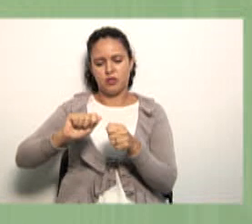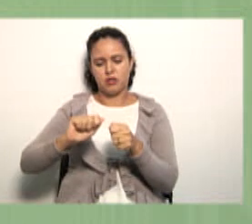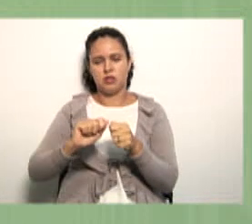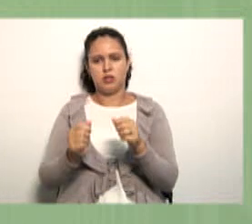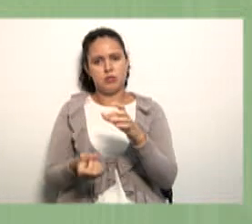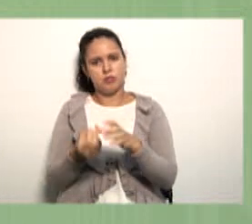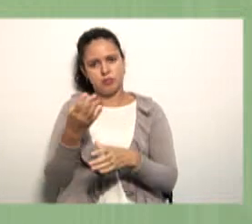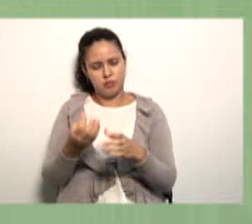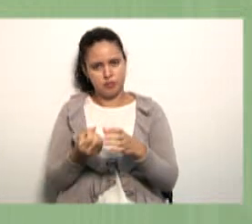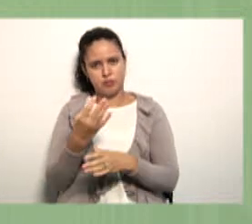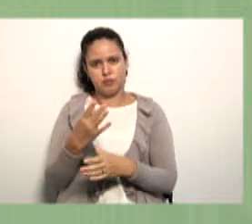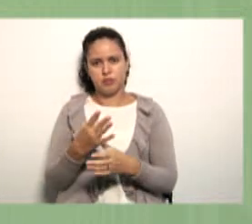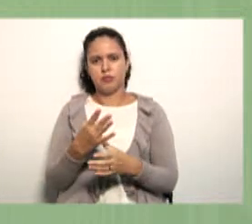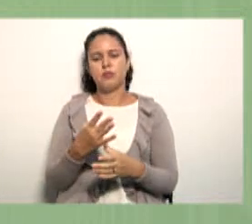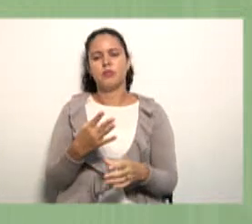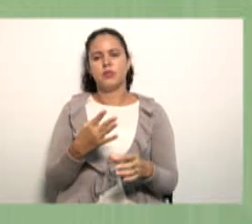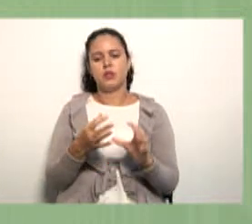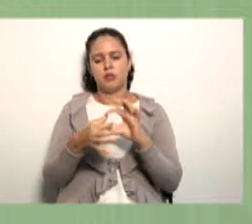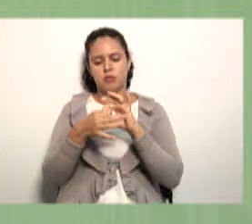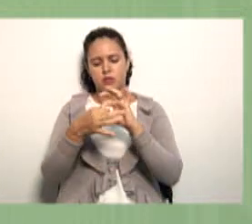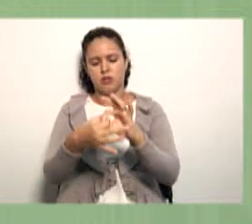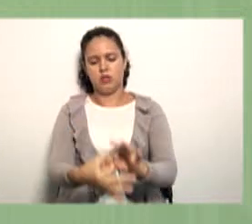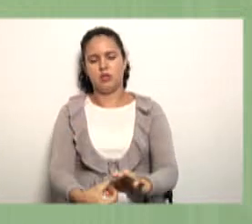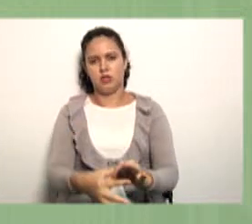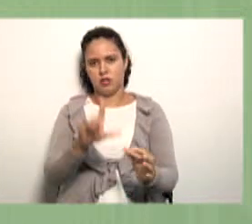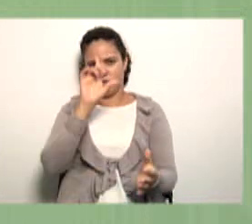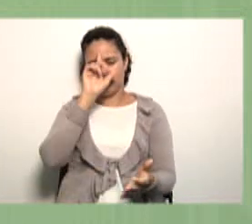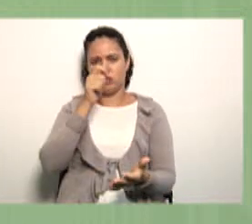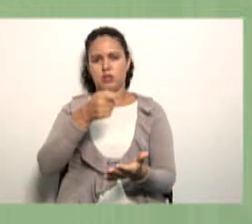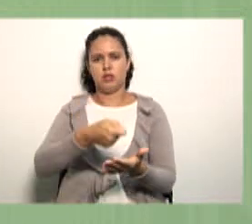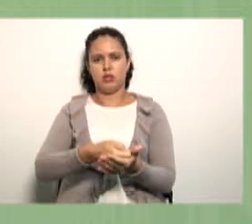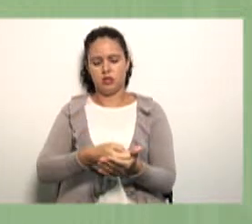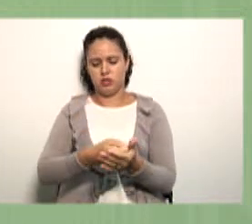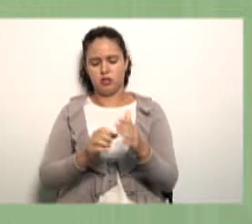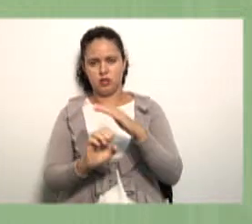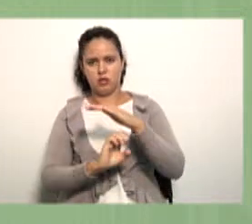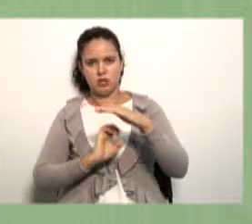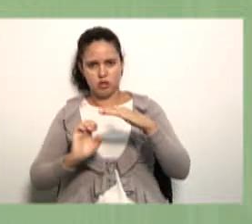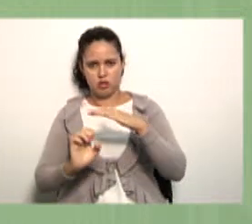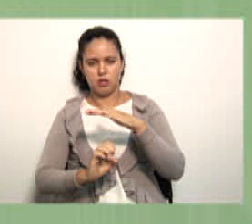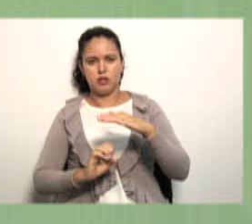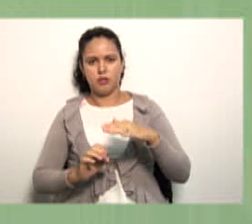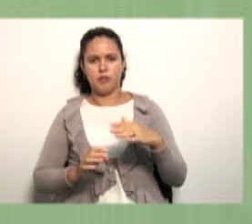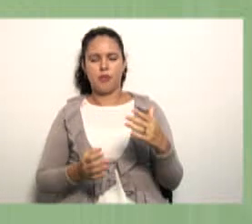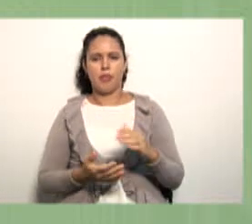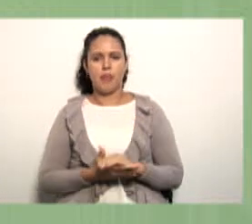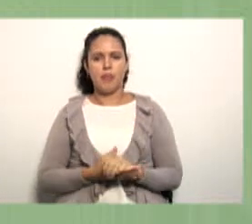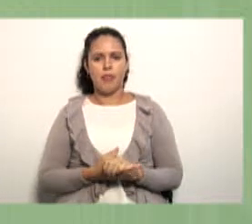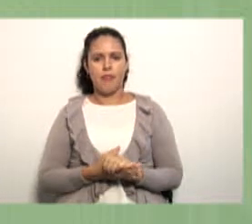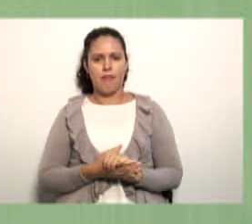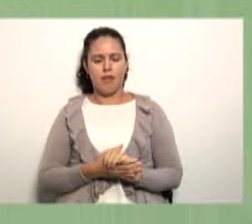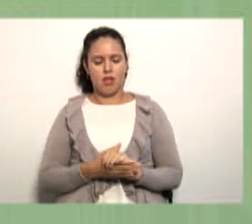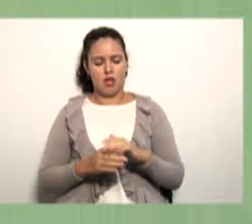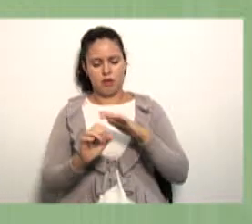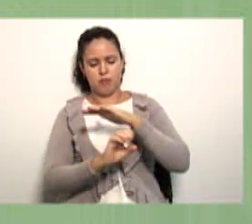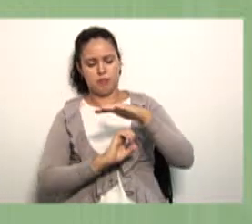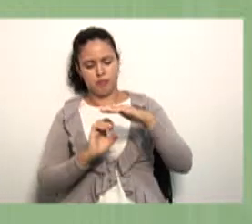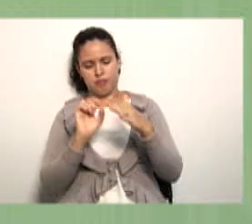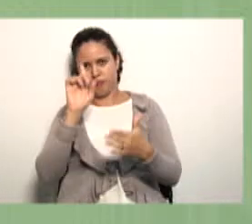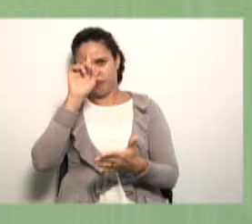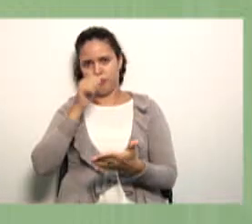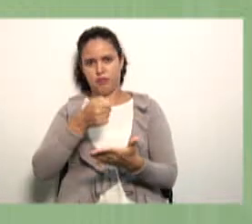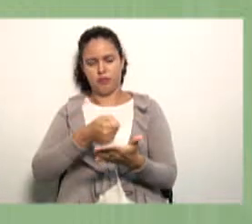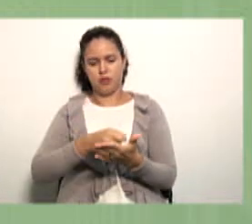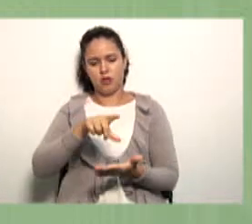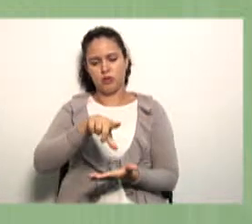que está ligado a decisões da empresa. Aquela fala que eu falei assim, se vai ser por robôs ou por computadores, ou se vai ser pelo trabalho humano,